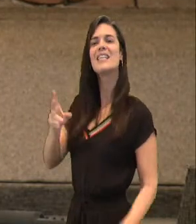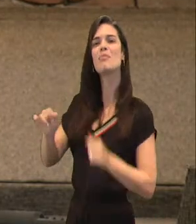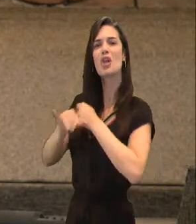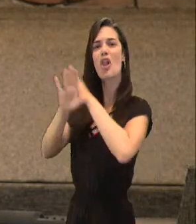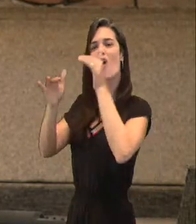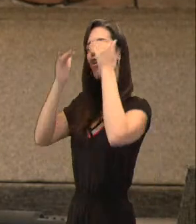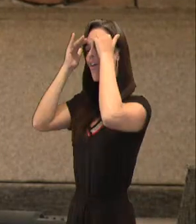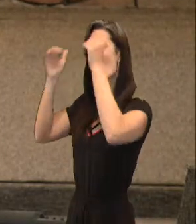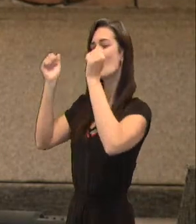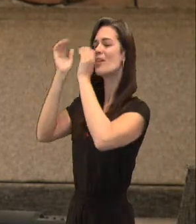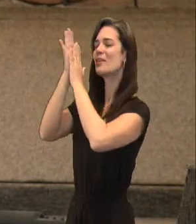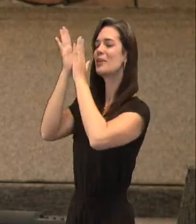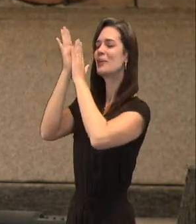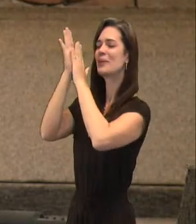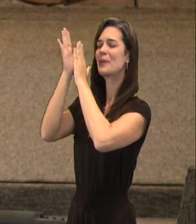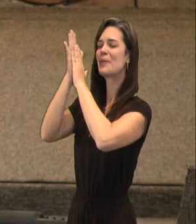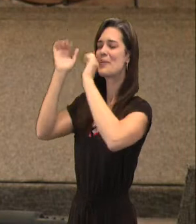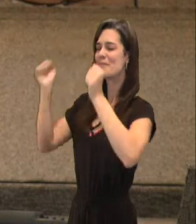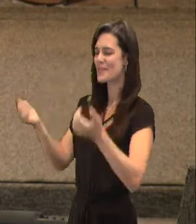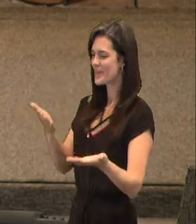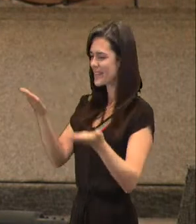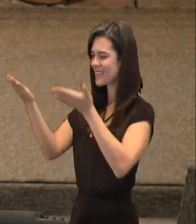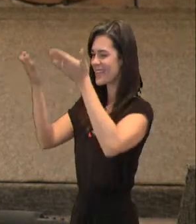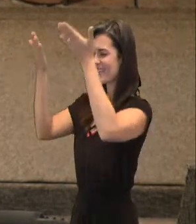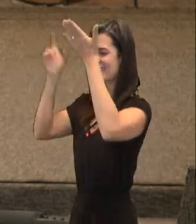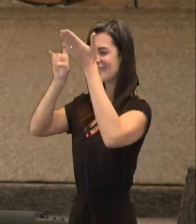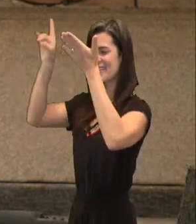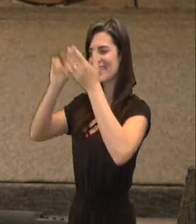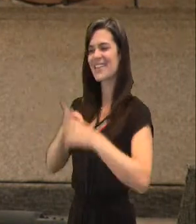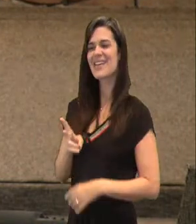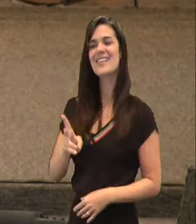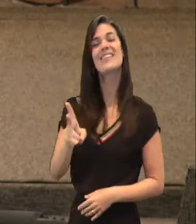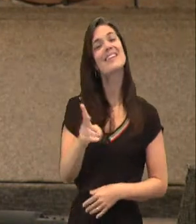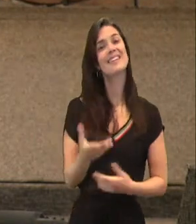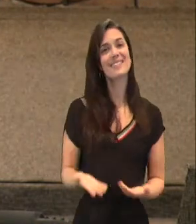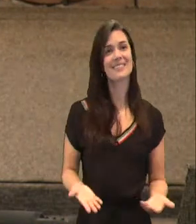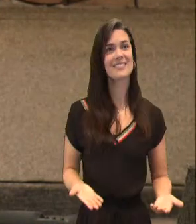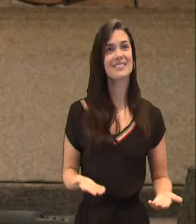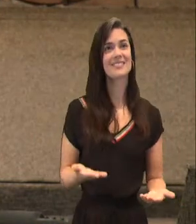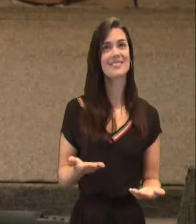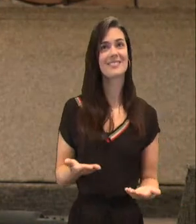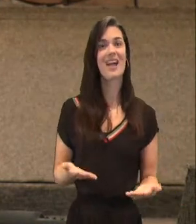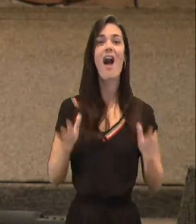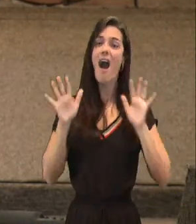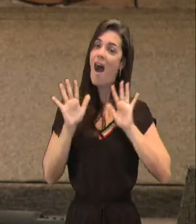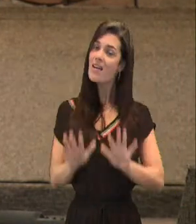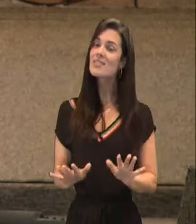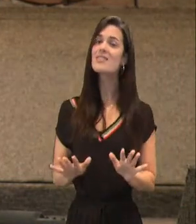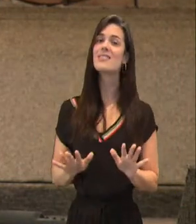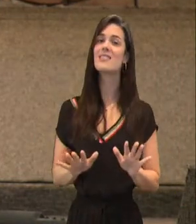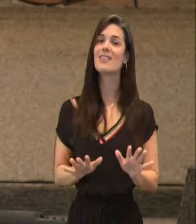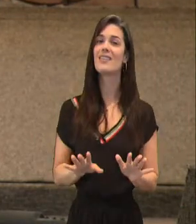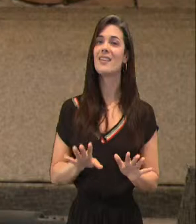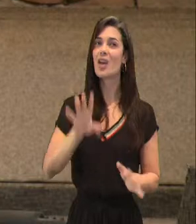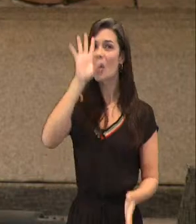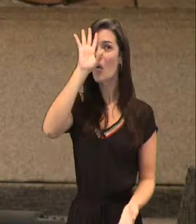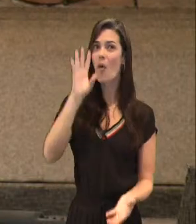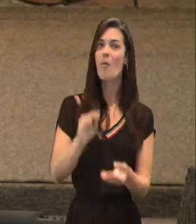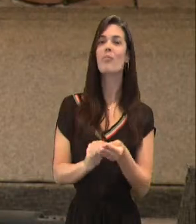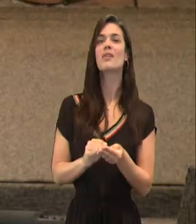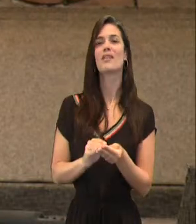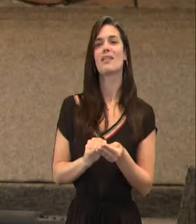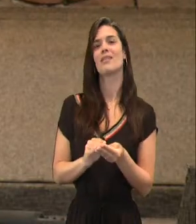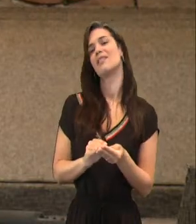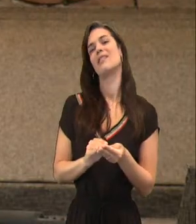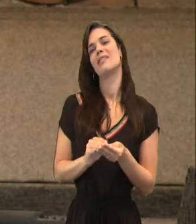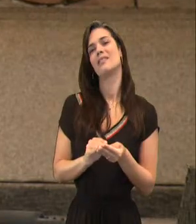glória, todo o louvor, toda a exaltação. Foi assim, com essa consciência, com essa compreensão, que